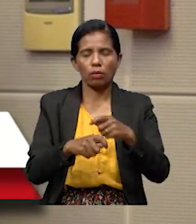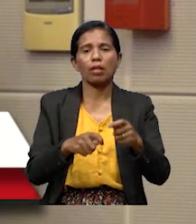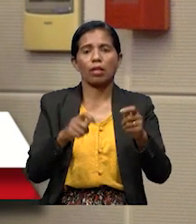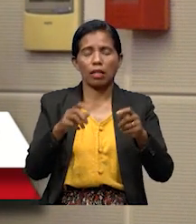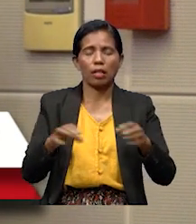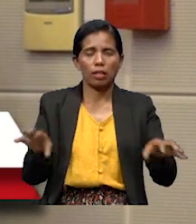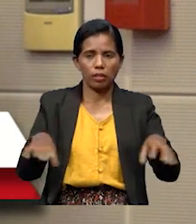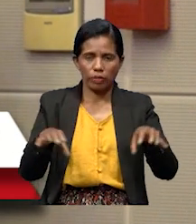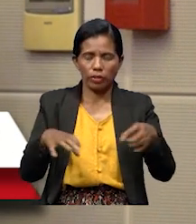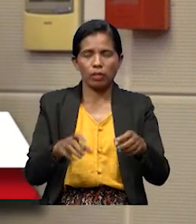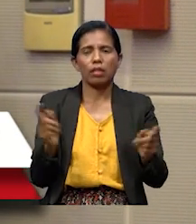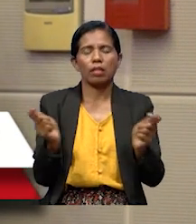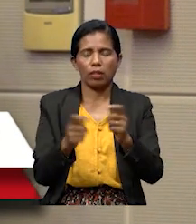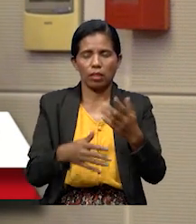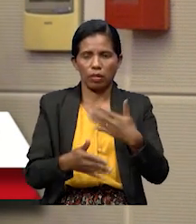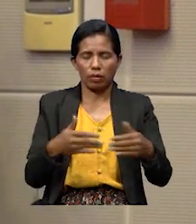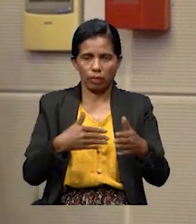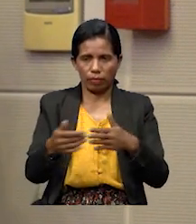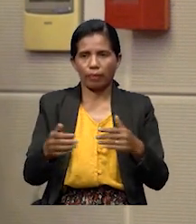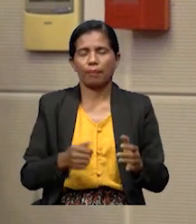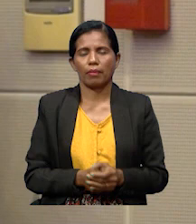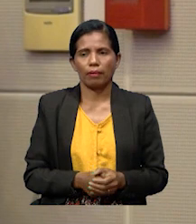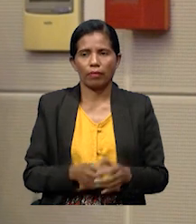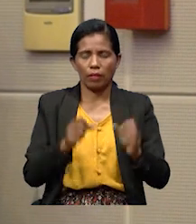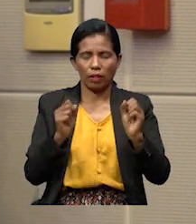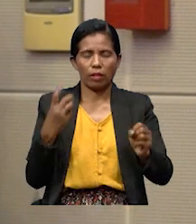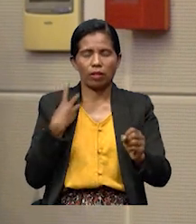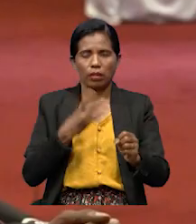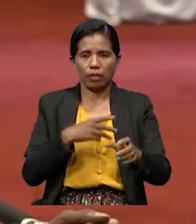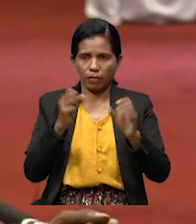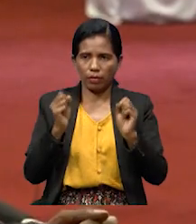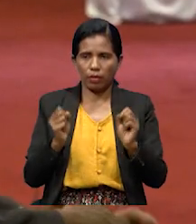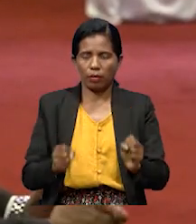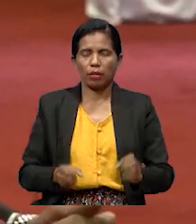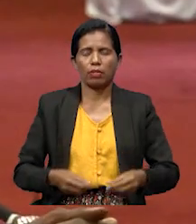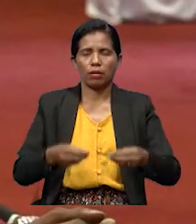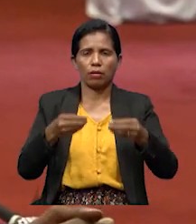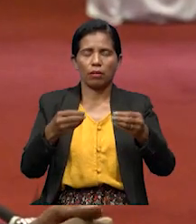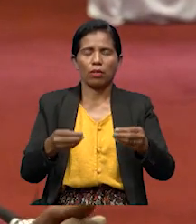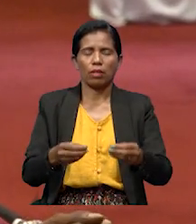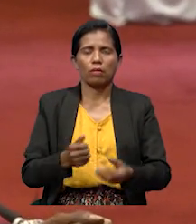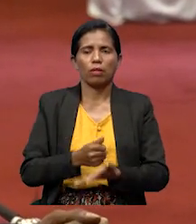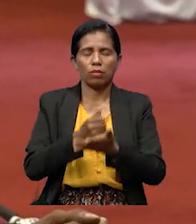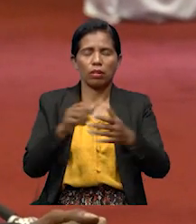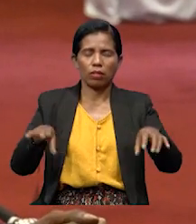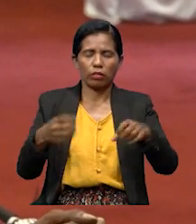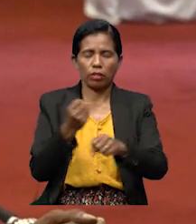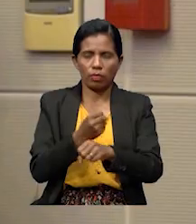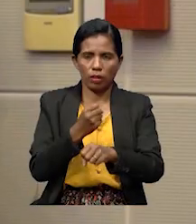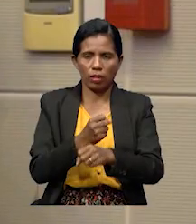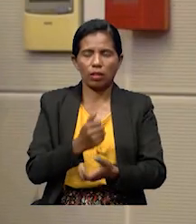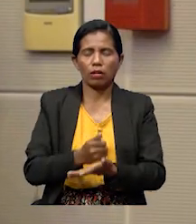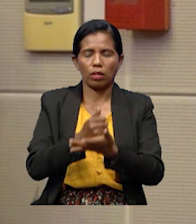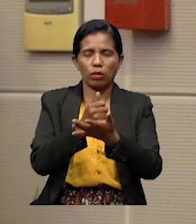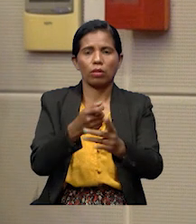qualquer governo. Esta substituição é também feita para responder às necessidades pontuais definidas pelo